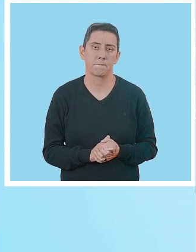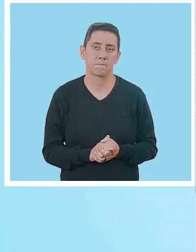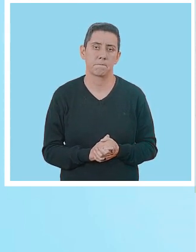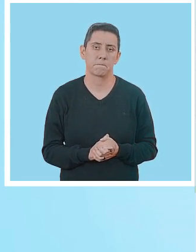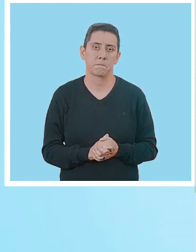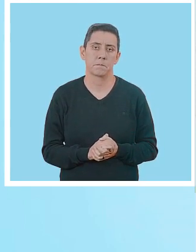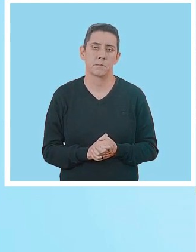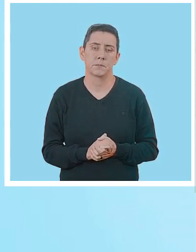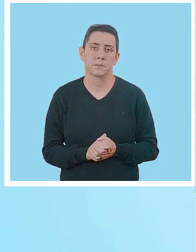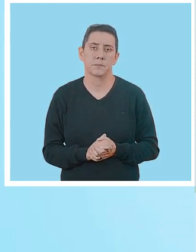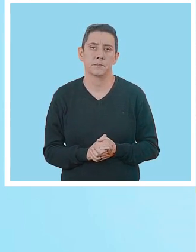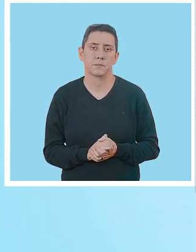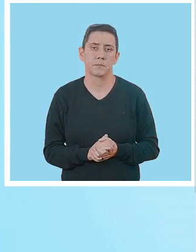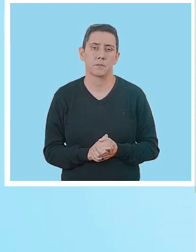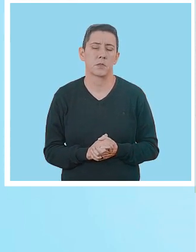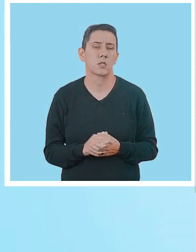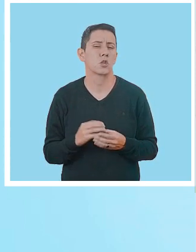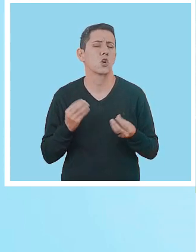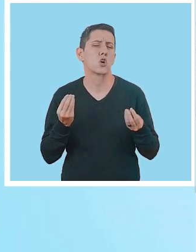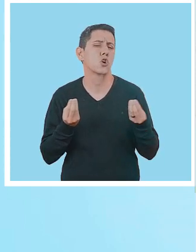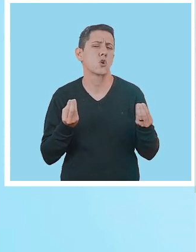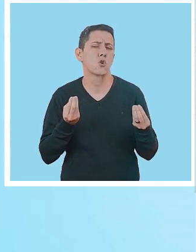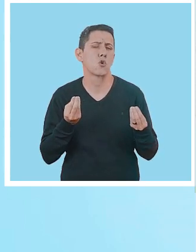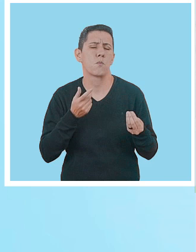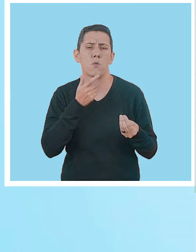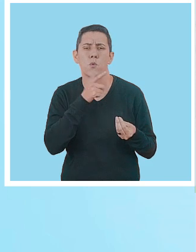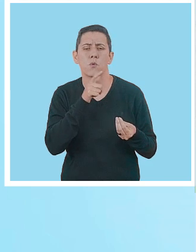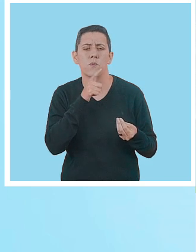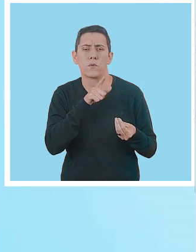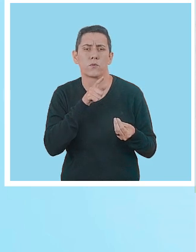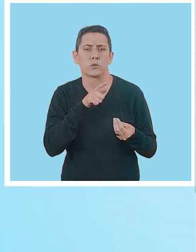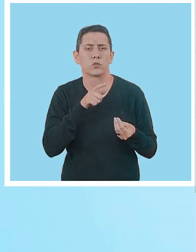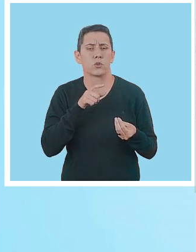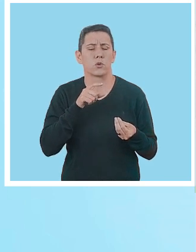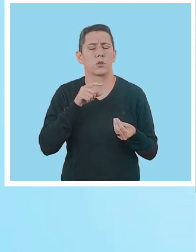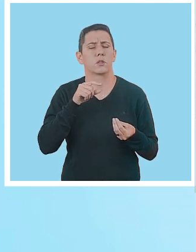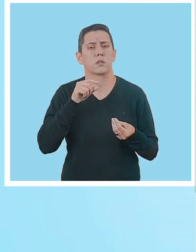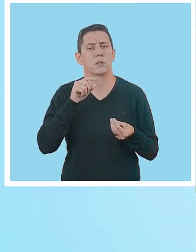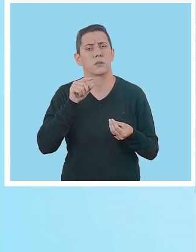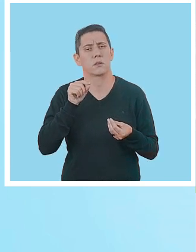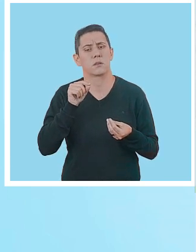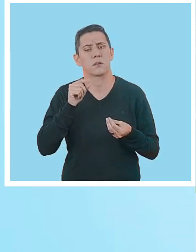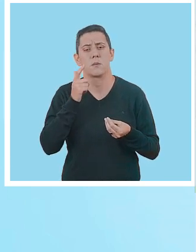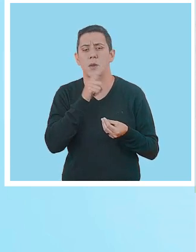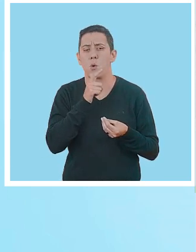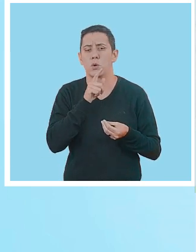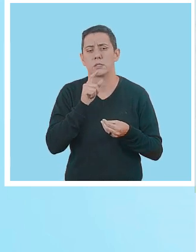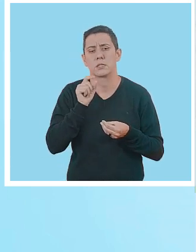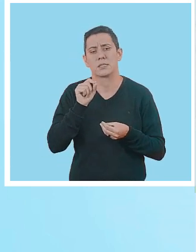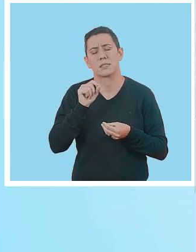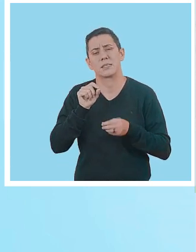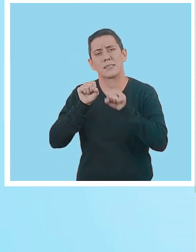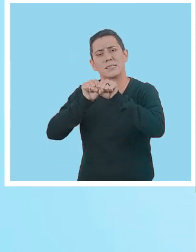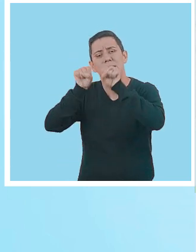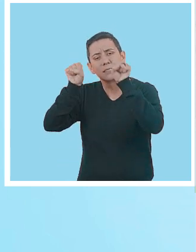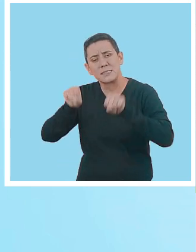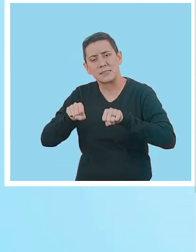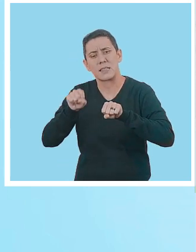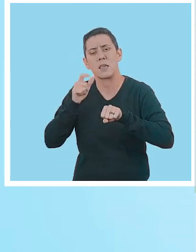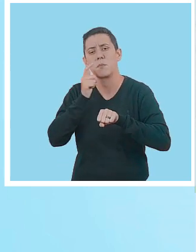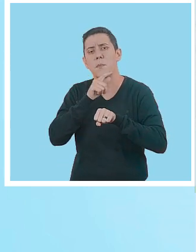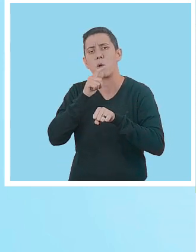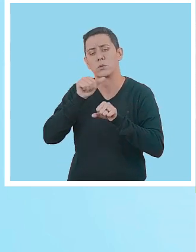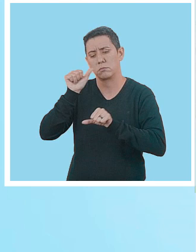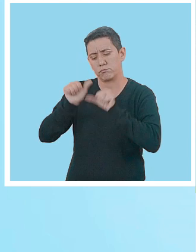tá e como que funciona e o sistema de compensação de energia tá então na geração